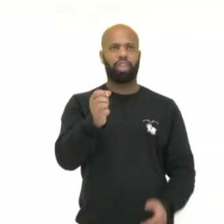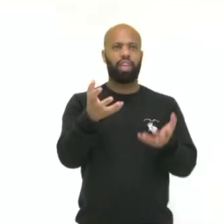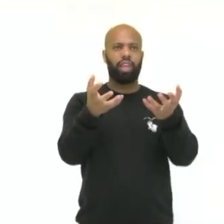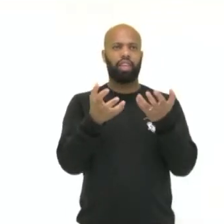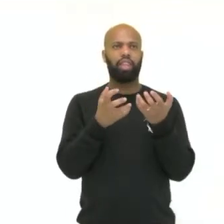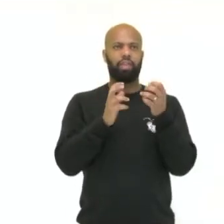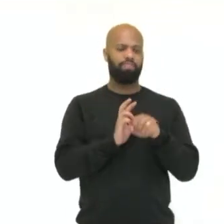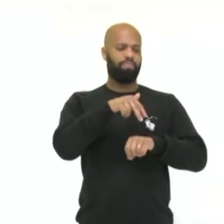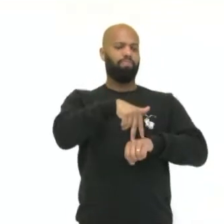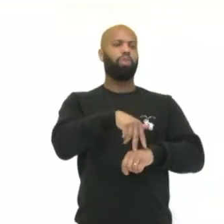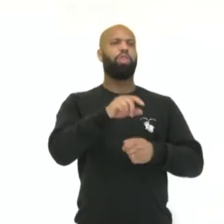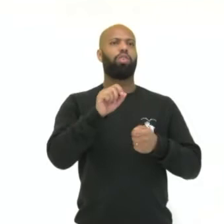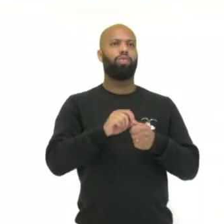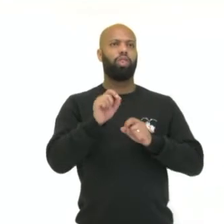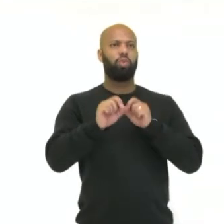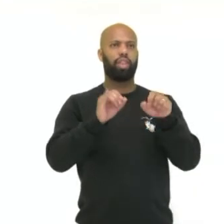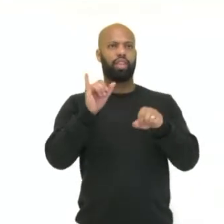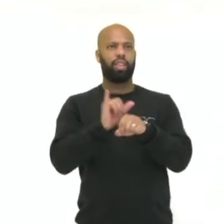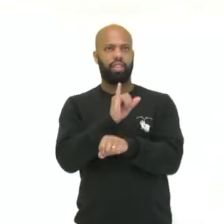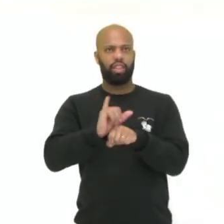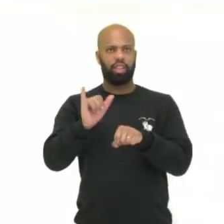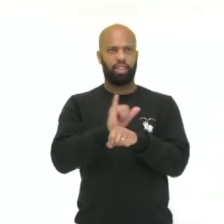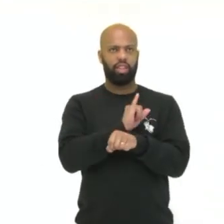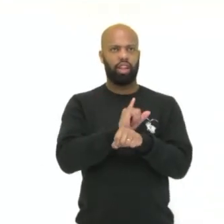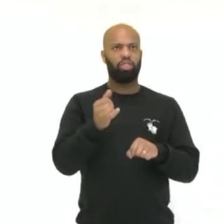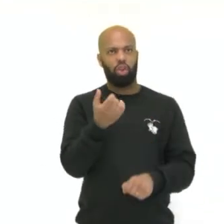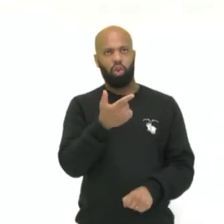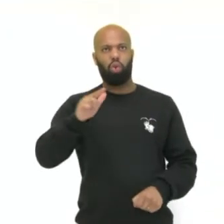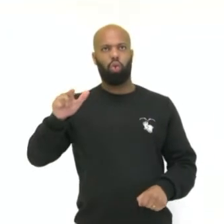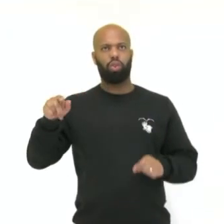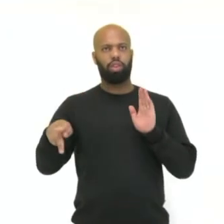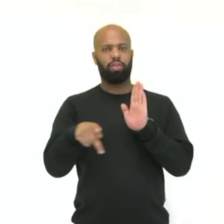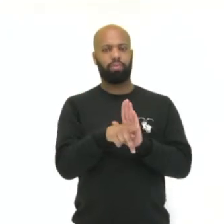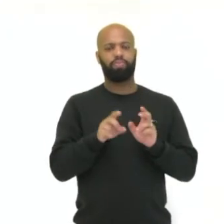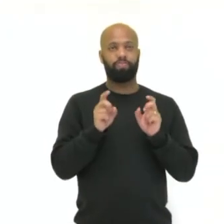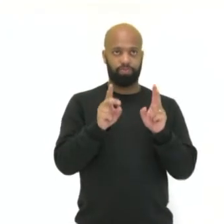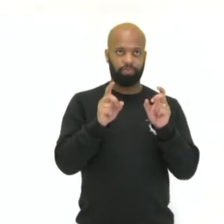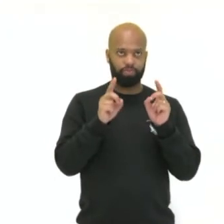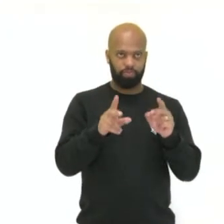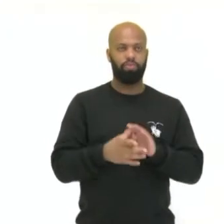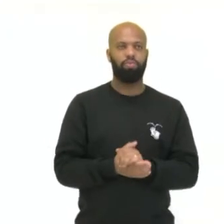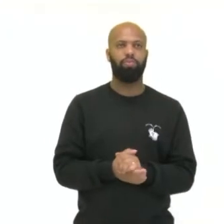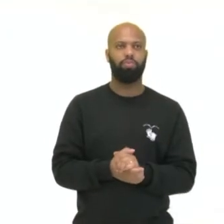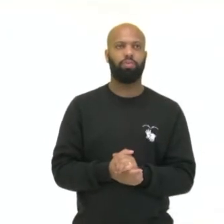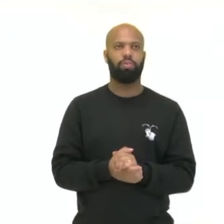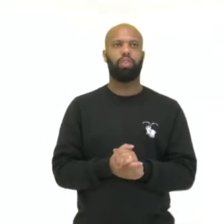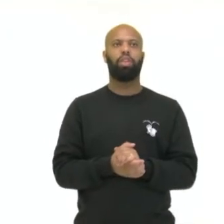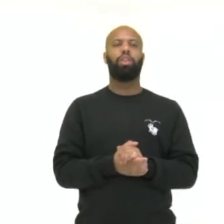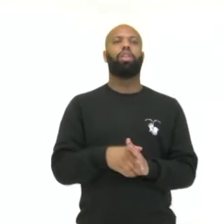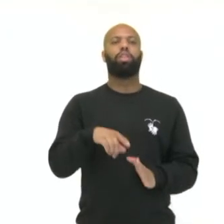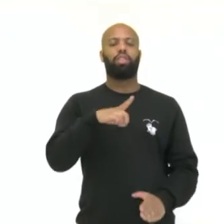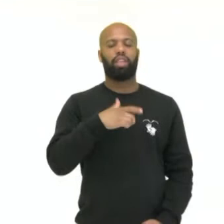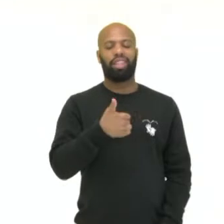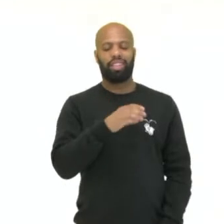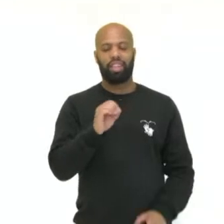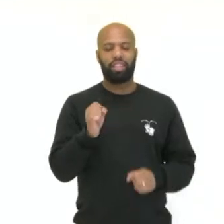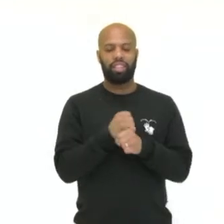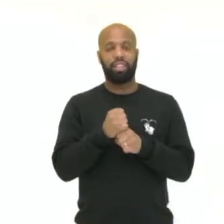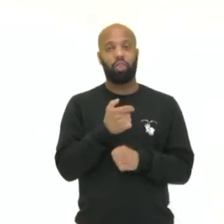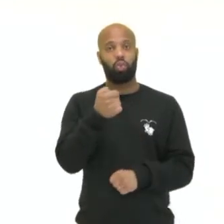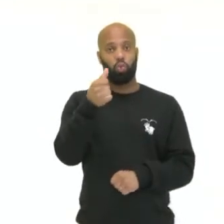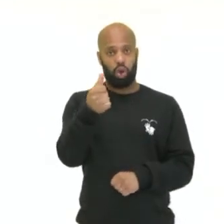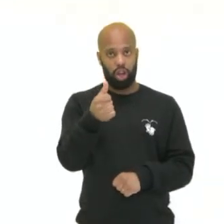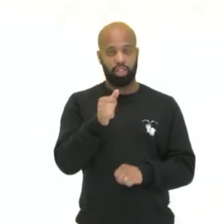posicione e trace táticas alternativas para continuar vendendo. Há quase 10 anos, a entidade